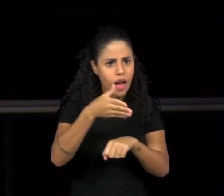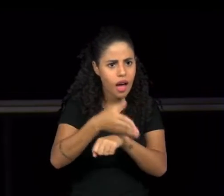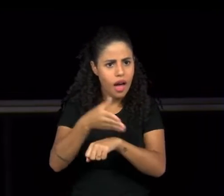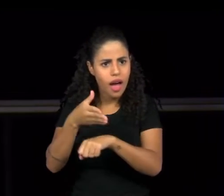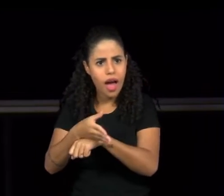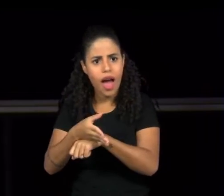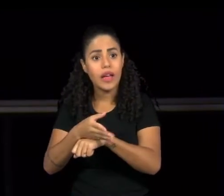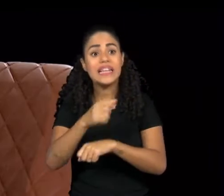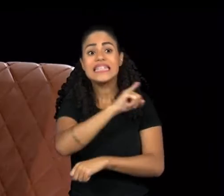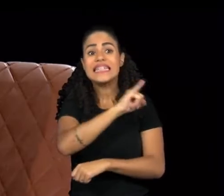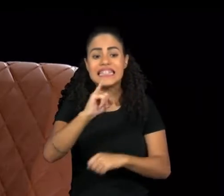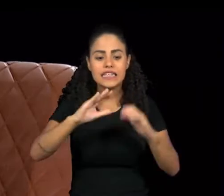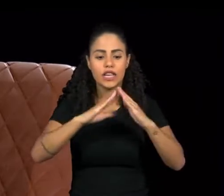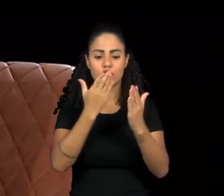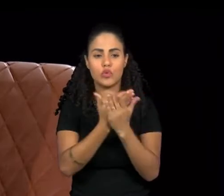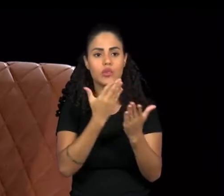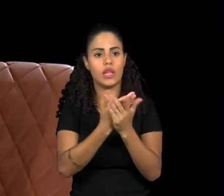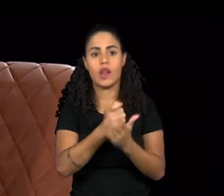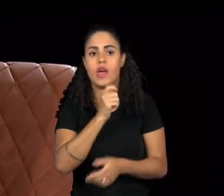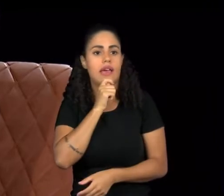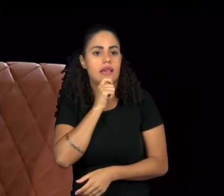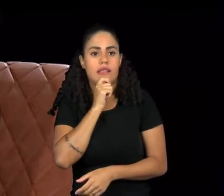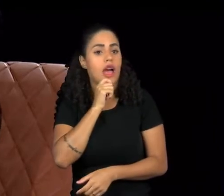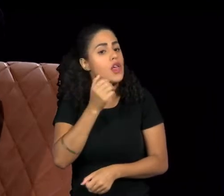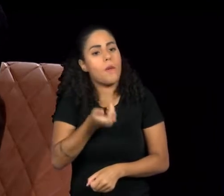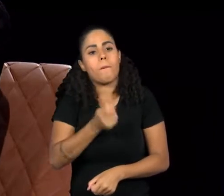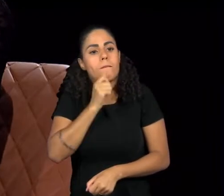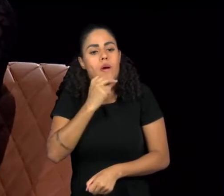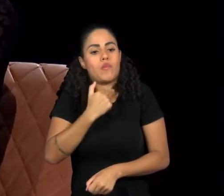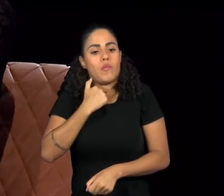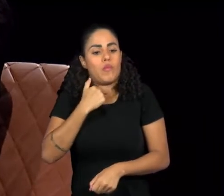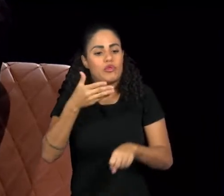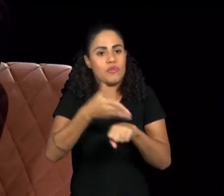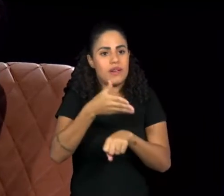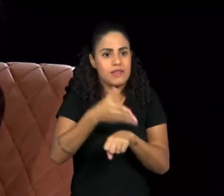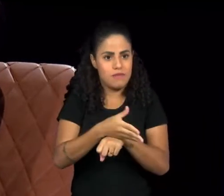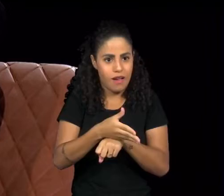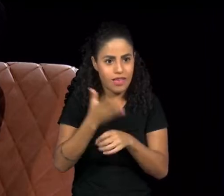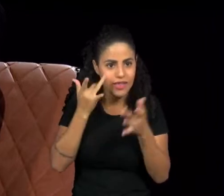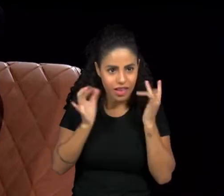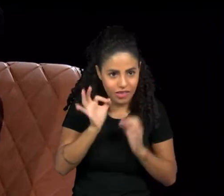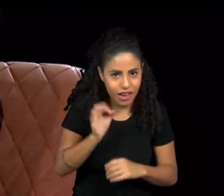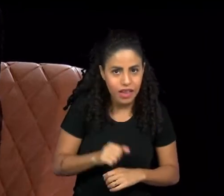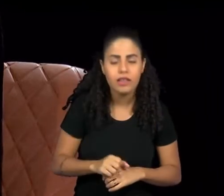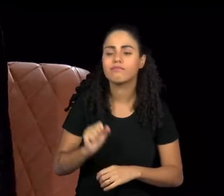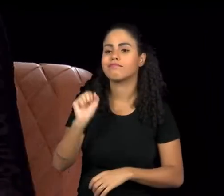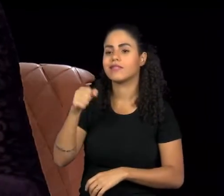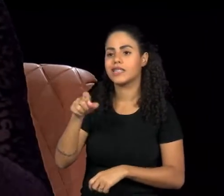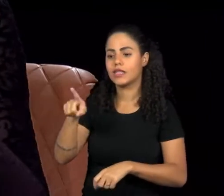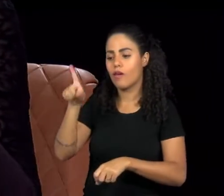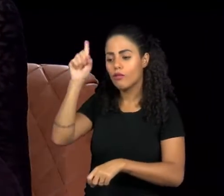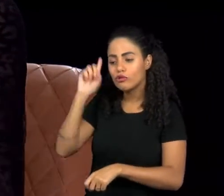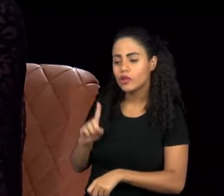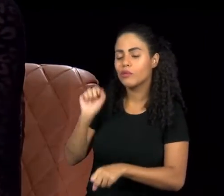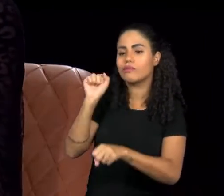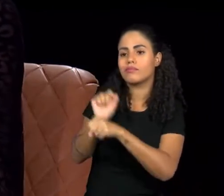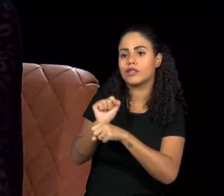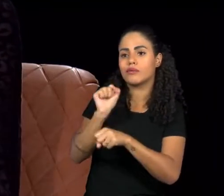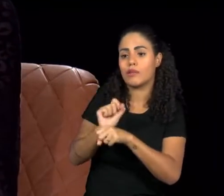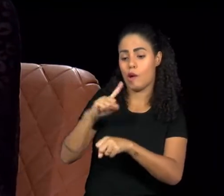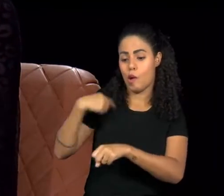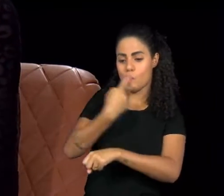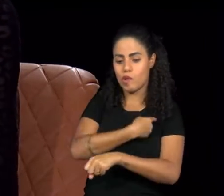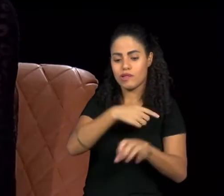na escola. Né? Era totalmente, e estava certo, né? E ele, então, aguardou e conforme a gente